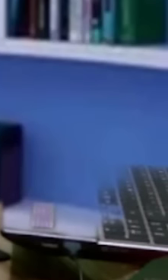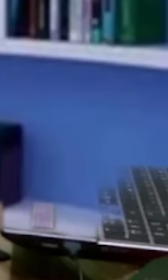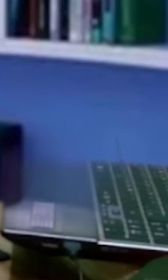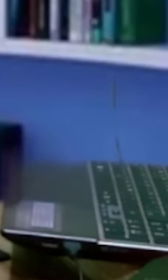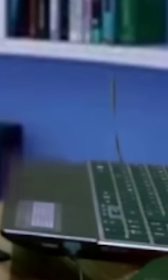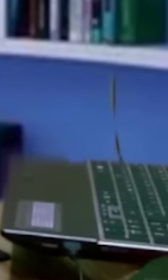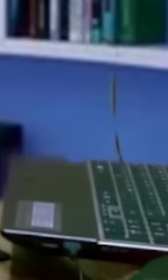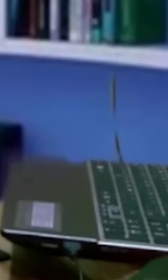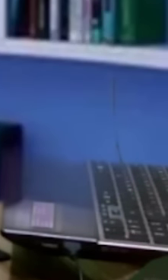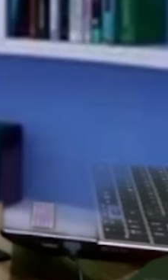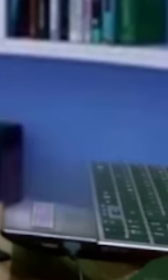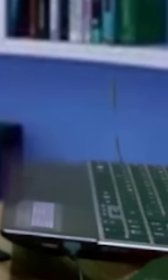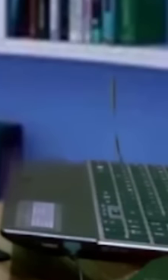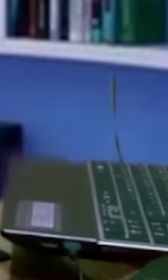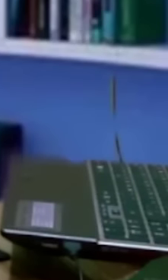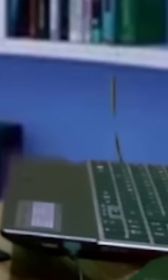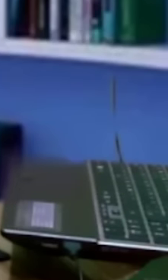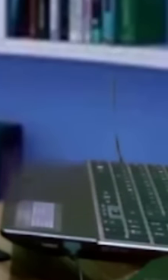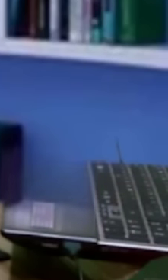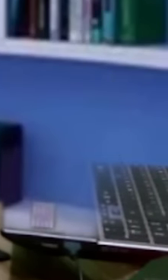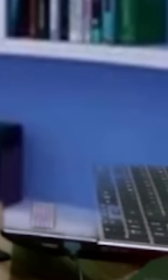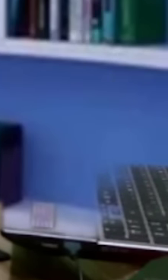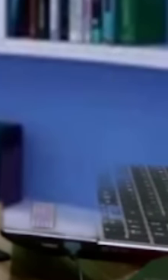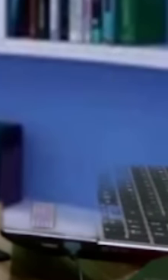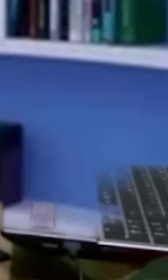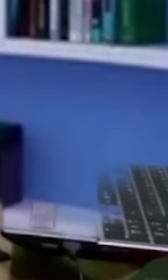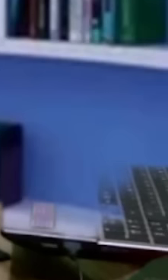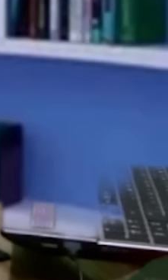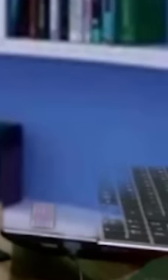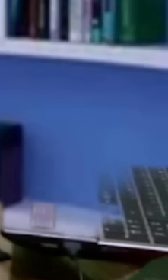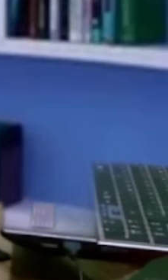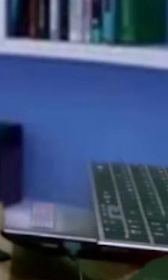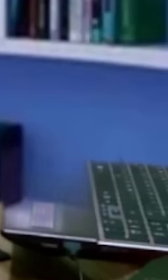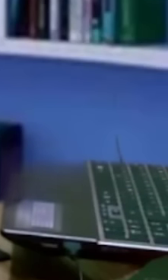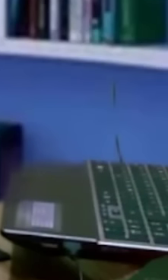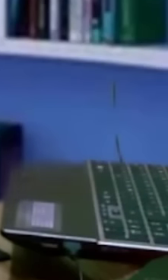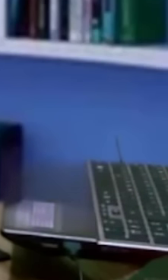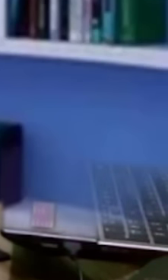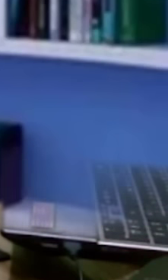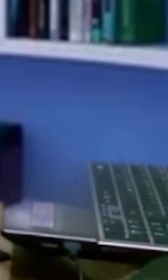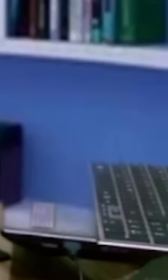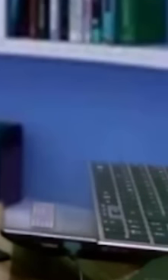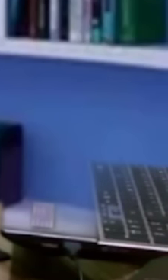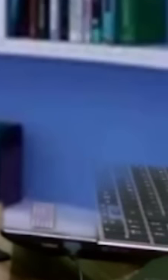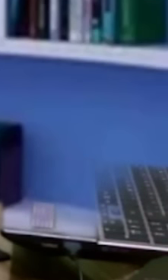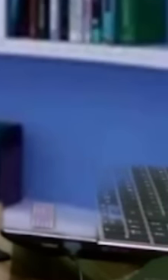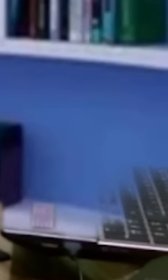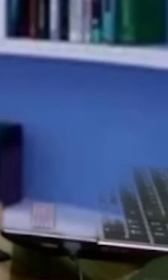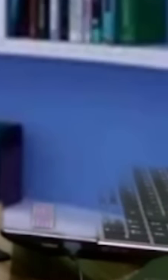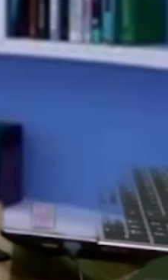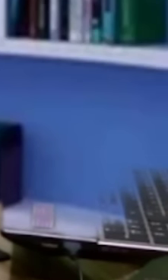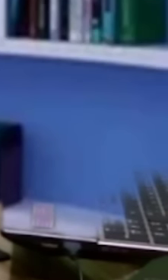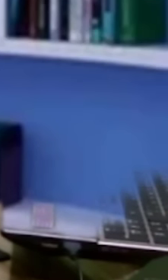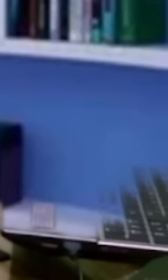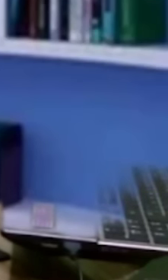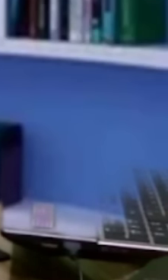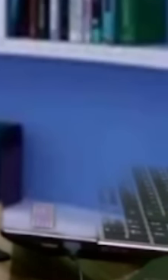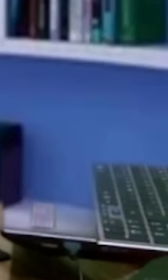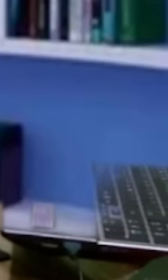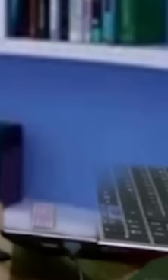Quer saber? Os bolsonaristas estão enlouquecidos com esse vídeo, porque a verdade dói. Vamos fazer o